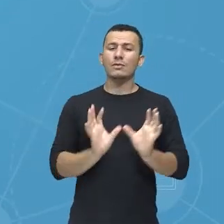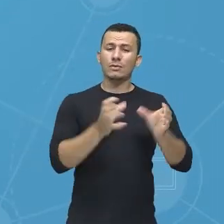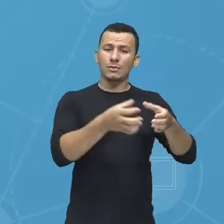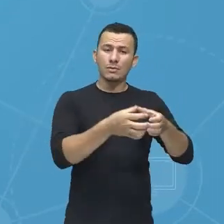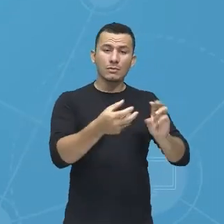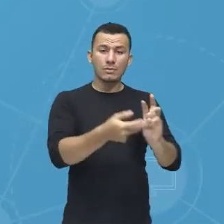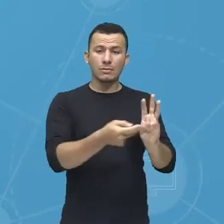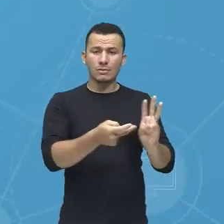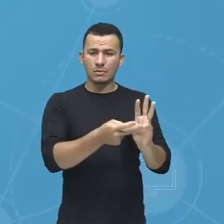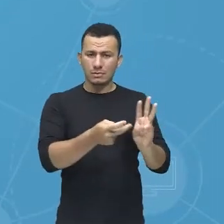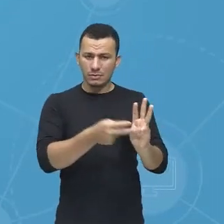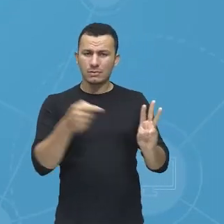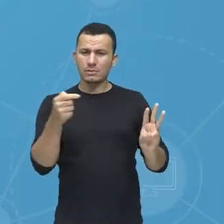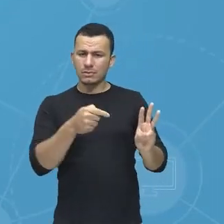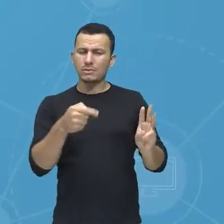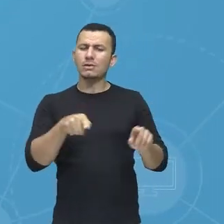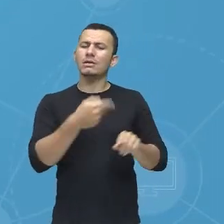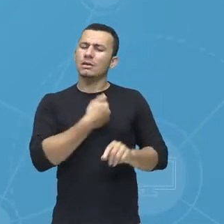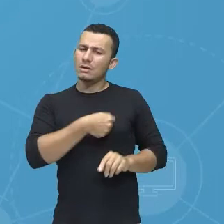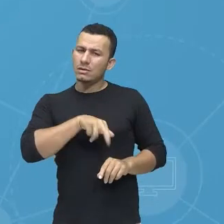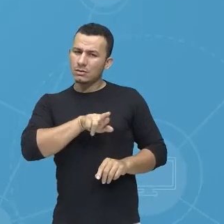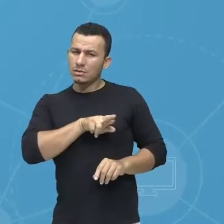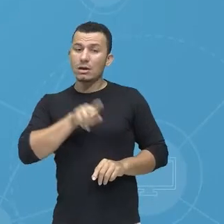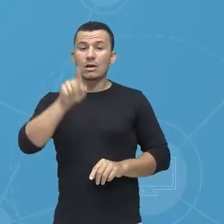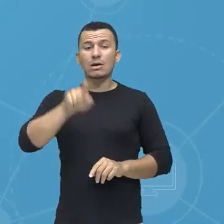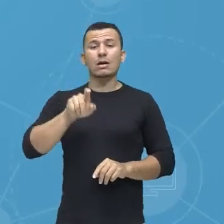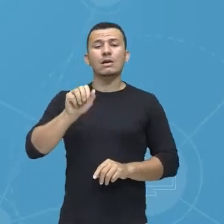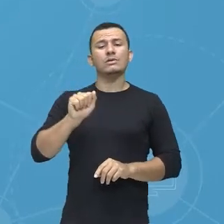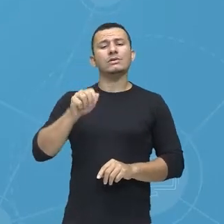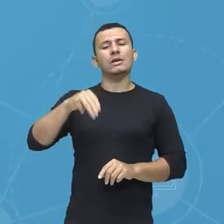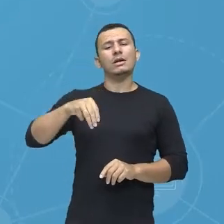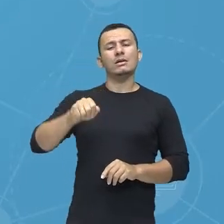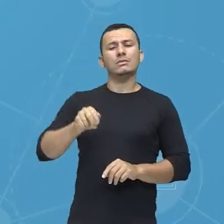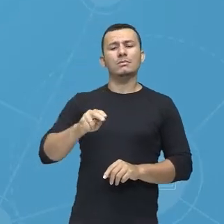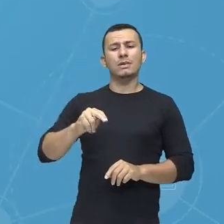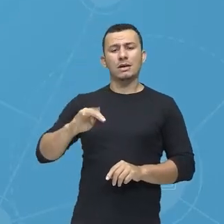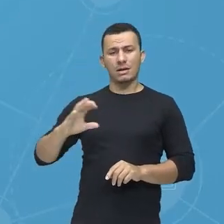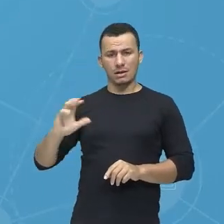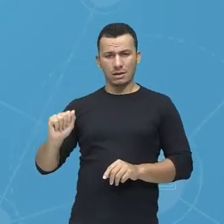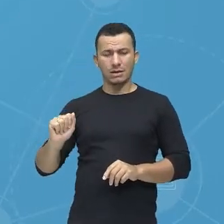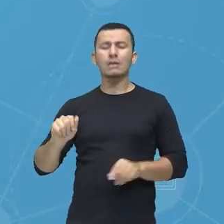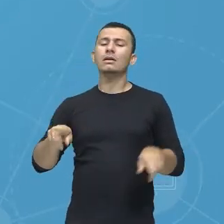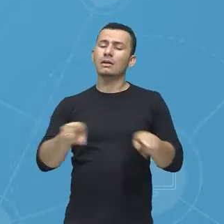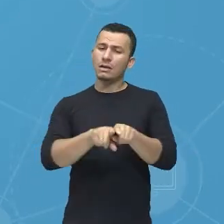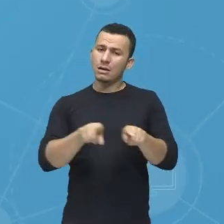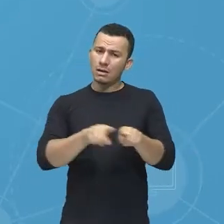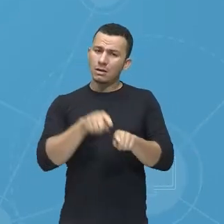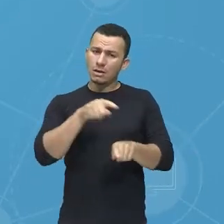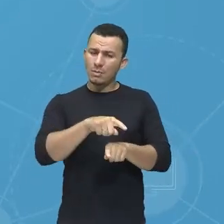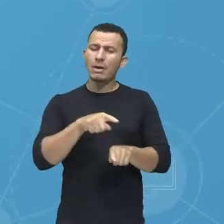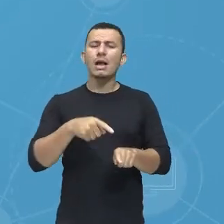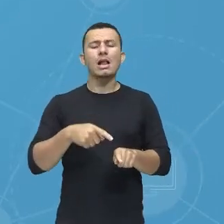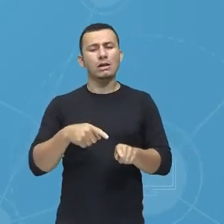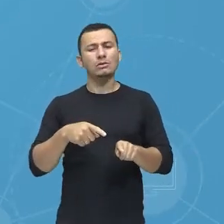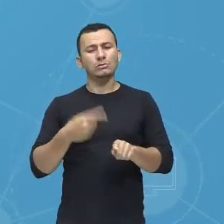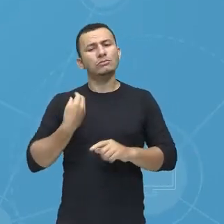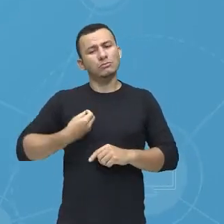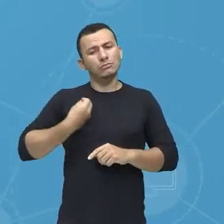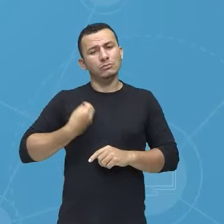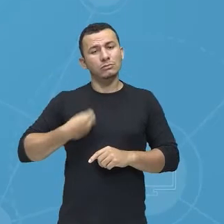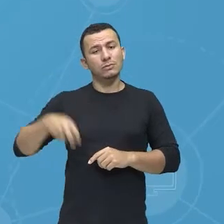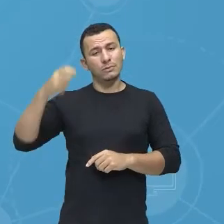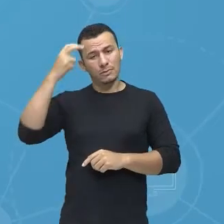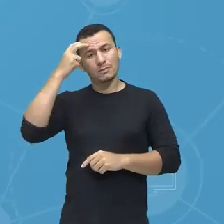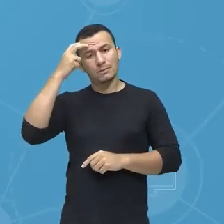indígenas, das religiões xamânicas, eles também fazem parte da